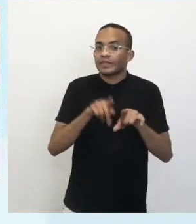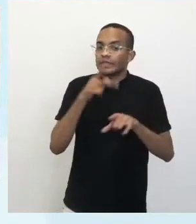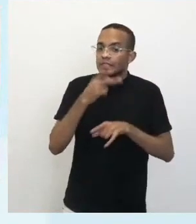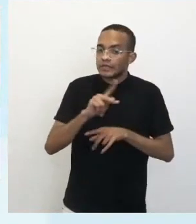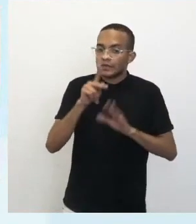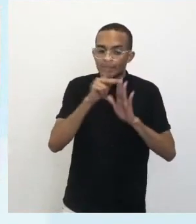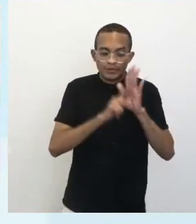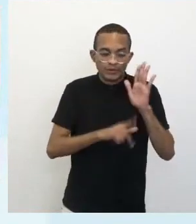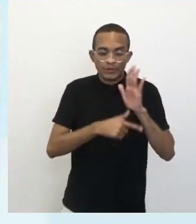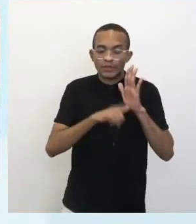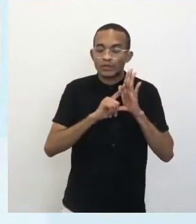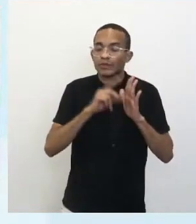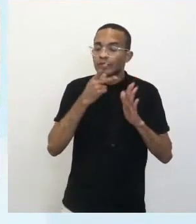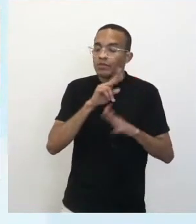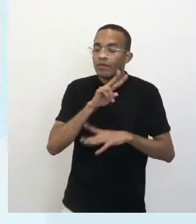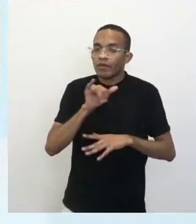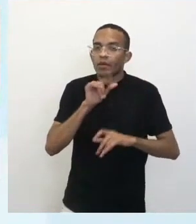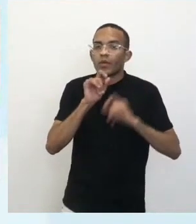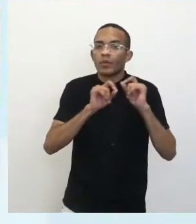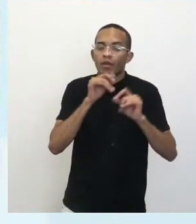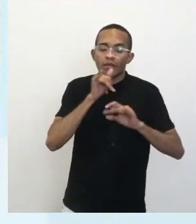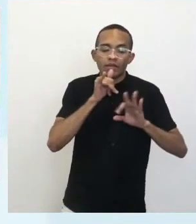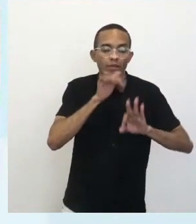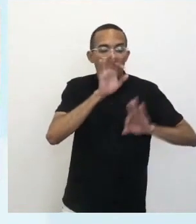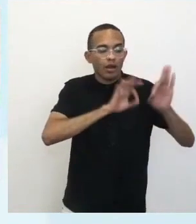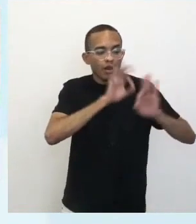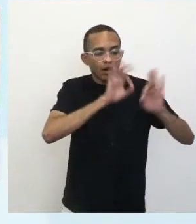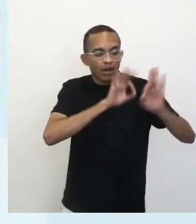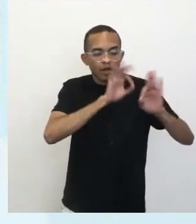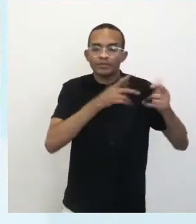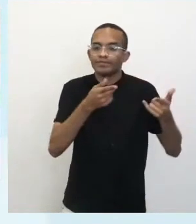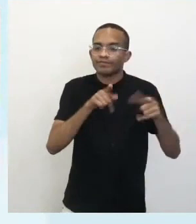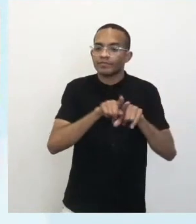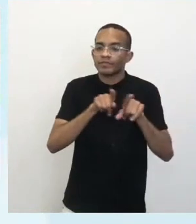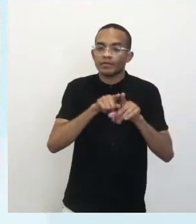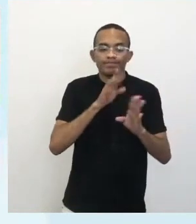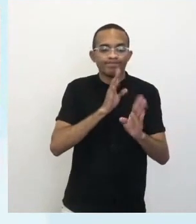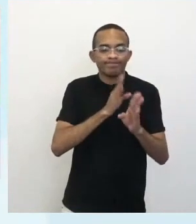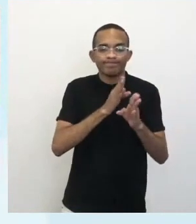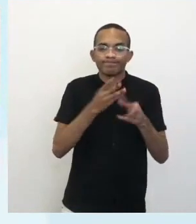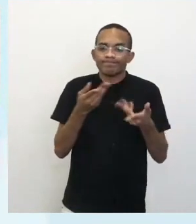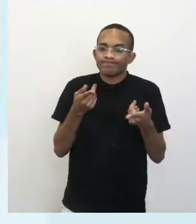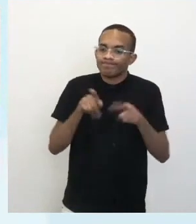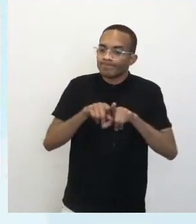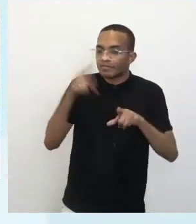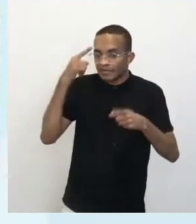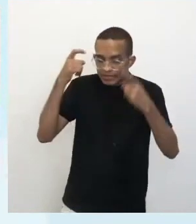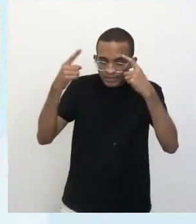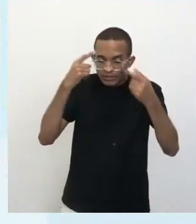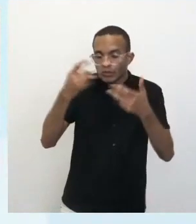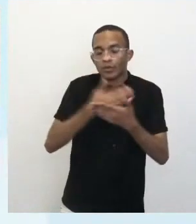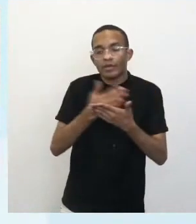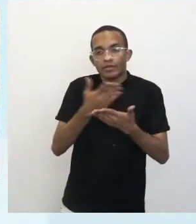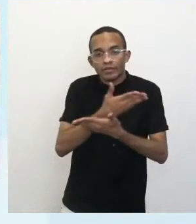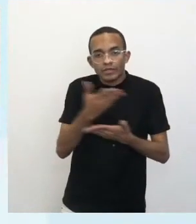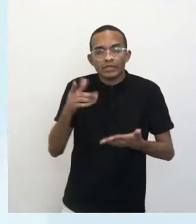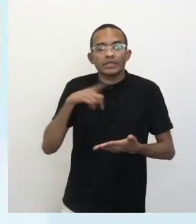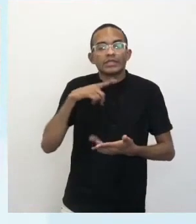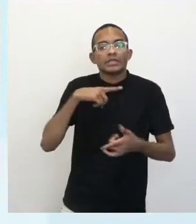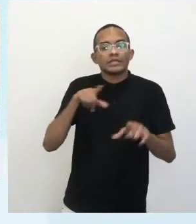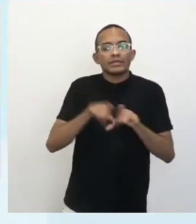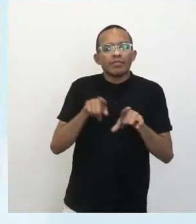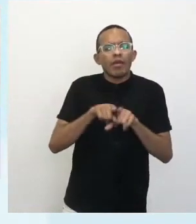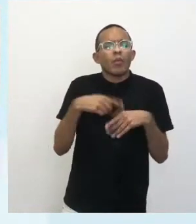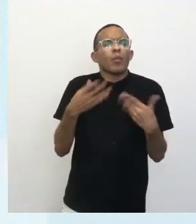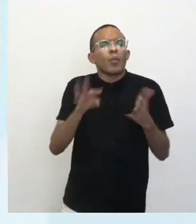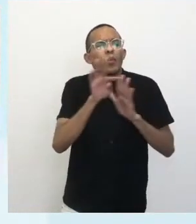nesse pré-projeto, você vai elaborar, você vai apenas delinear, né? Aquelas ideias iniciais que você vai ter. Que